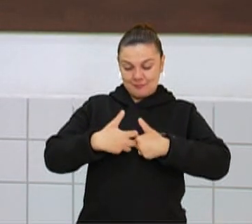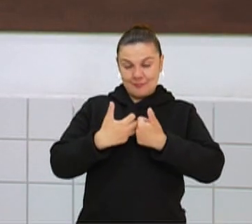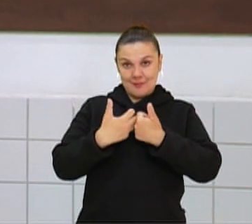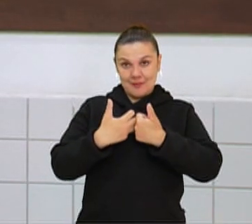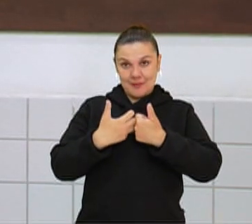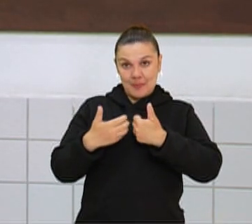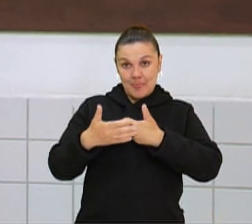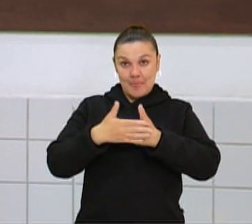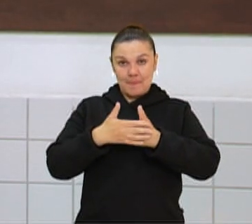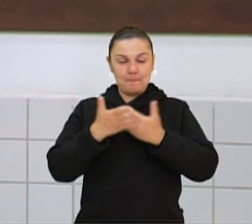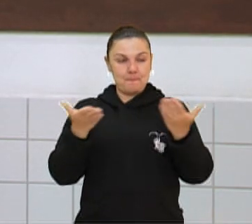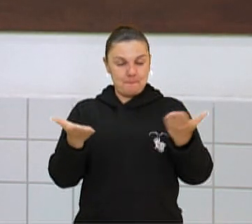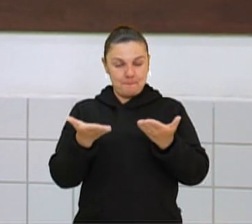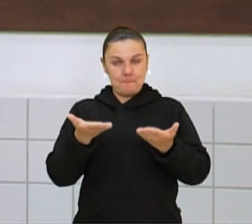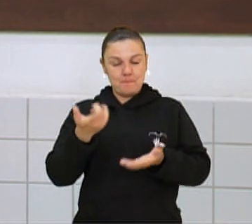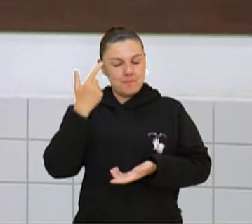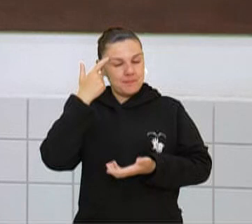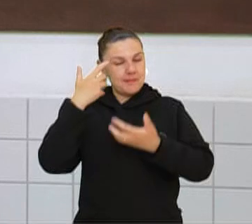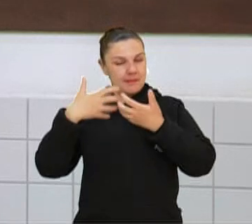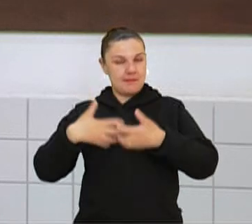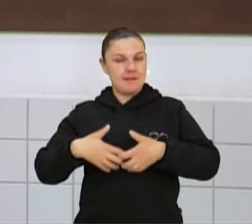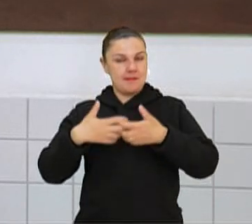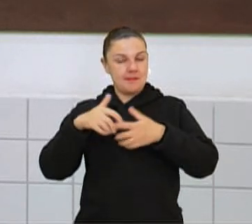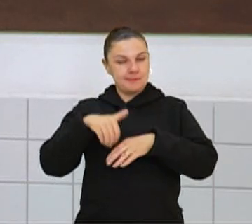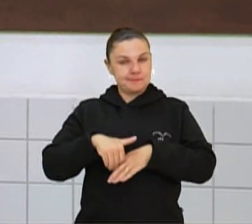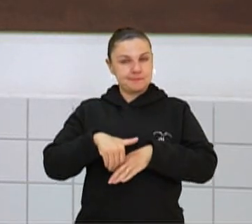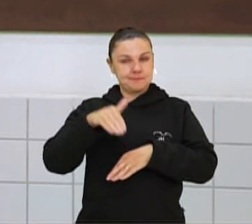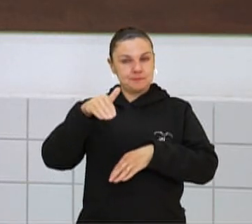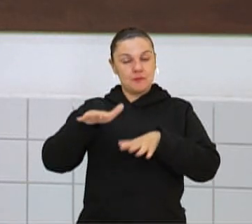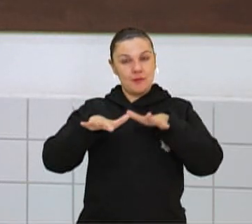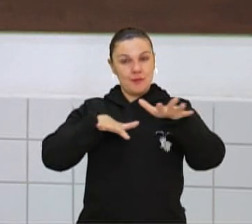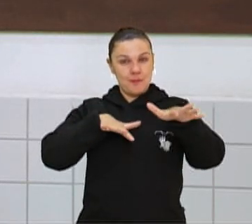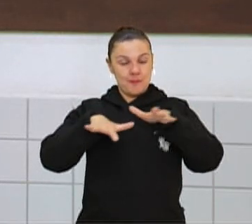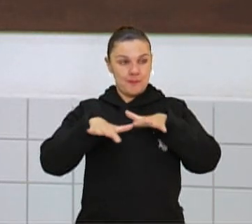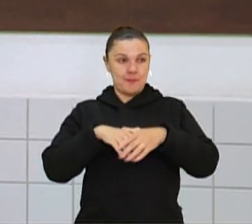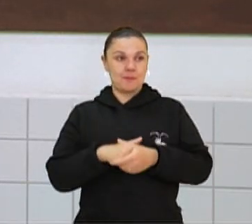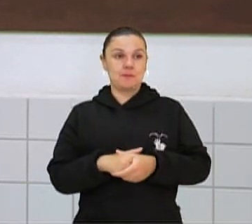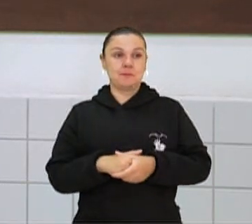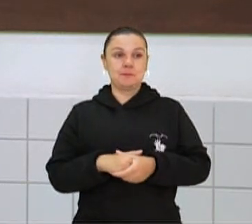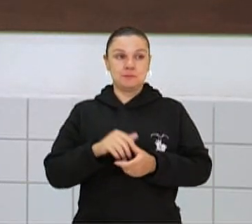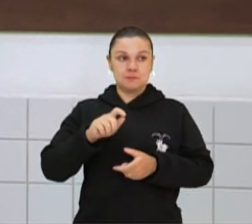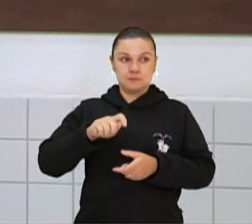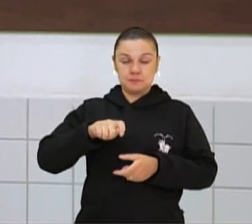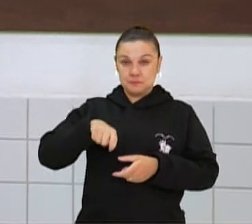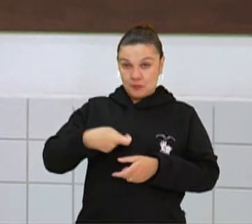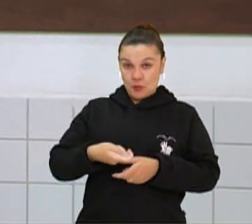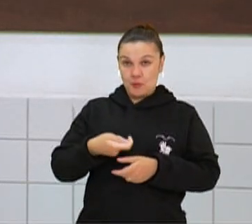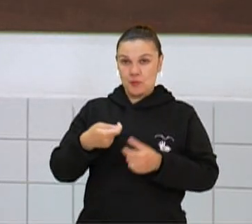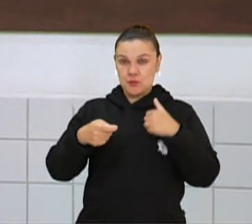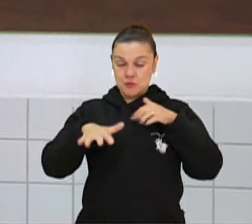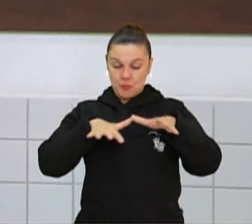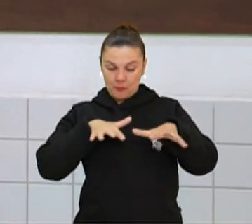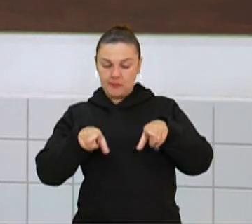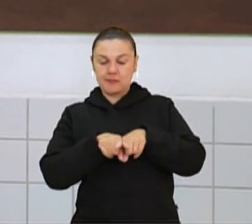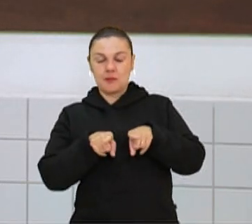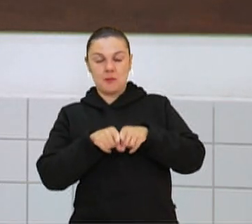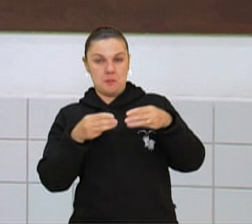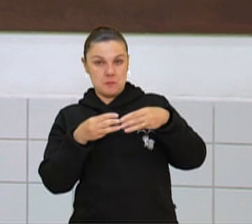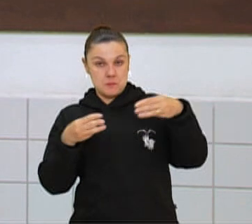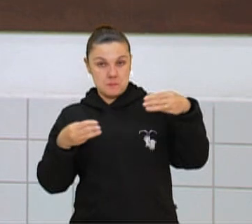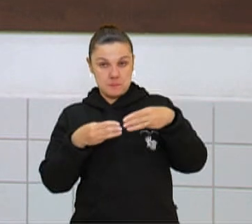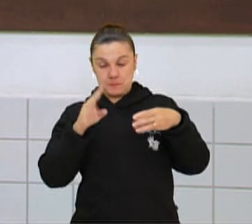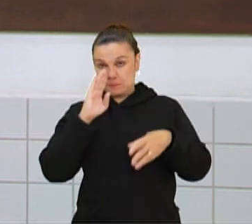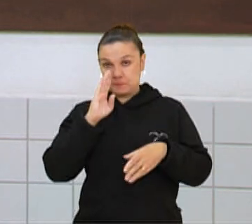poder pensar um pouquinho mais sobre o nosso sistema locomotor e sobre o sistema muscular,